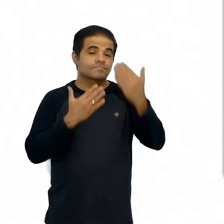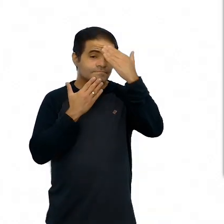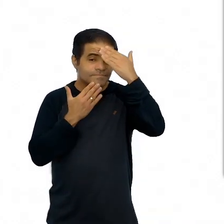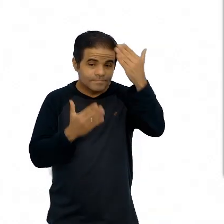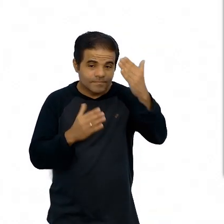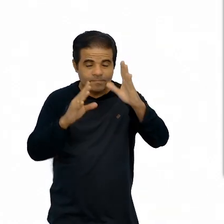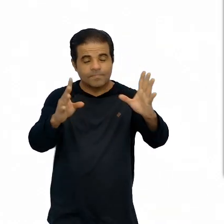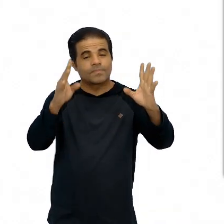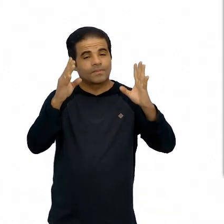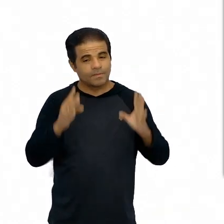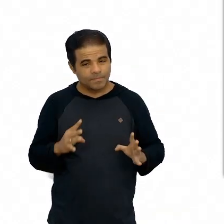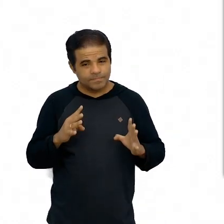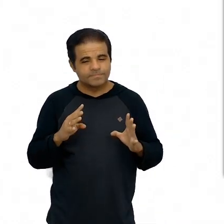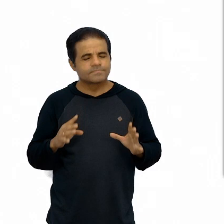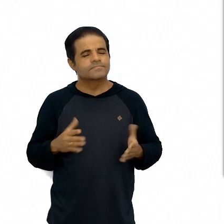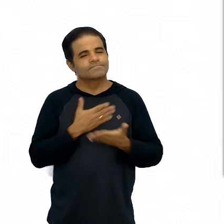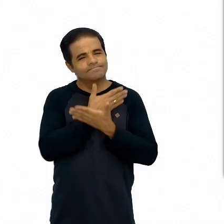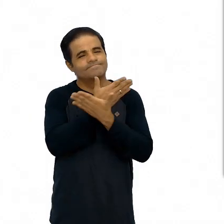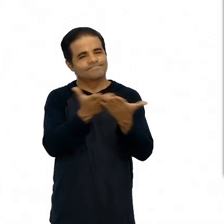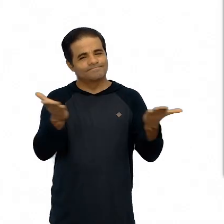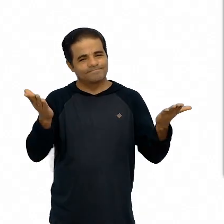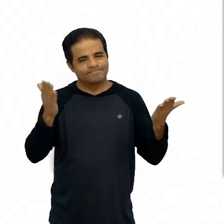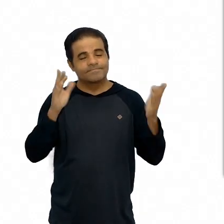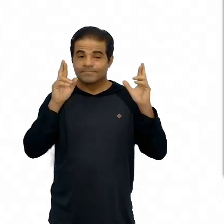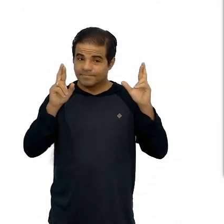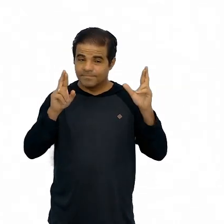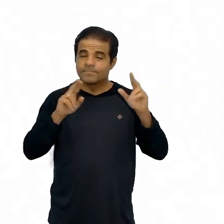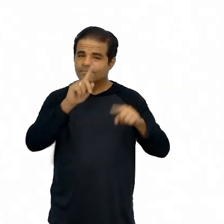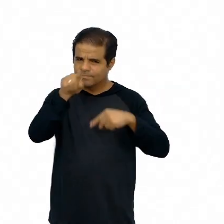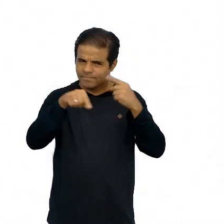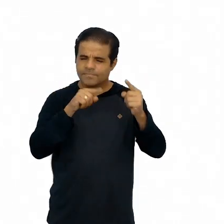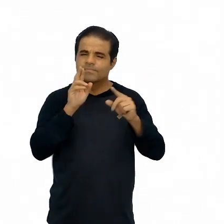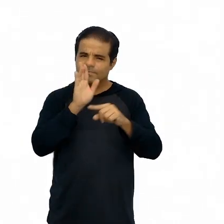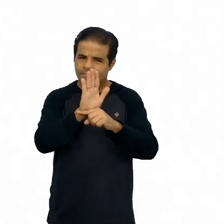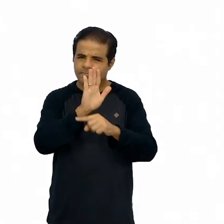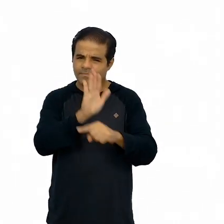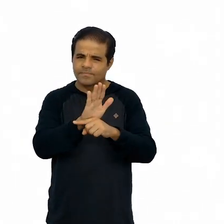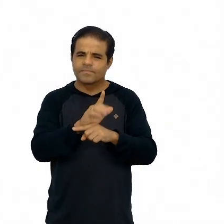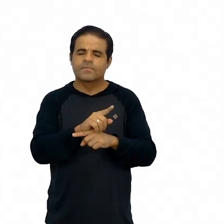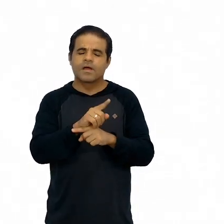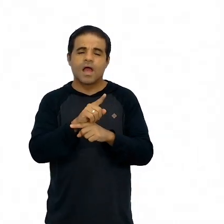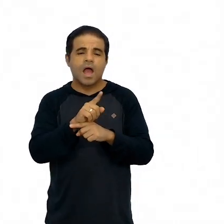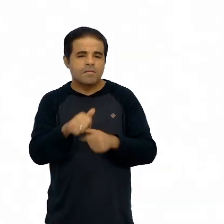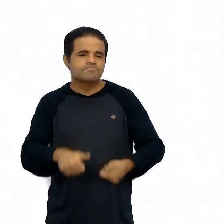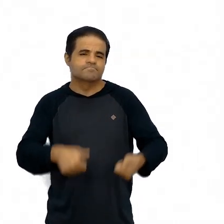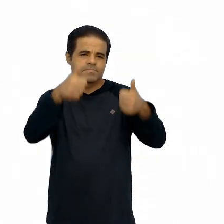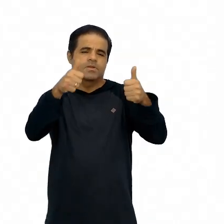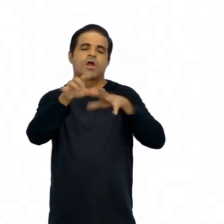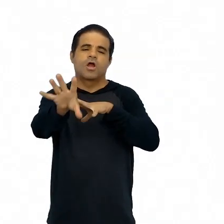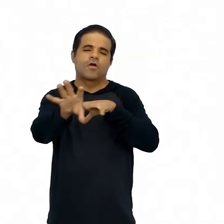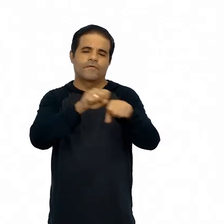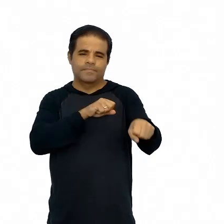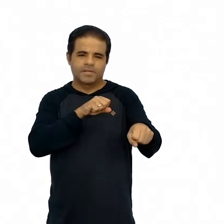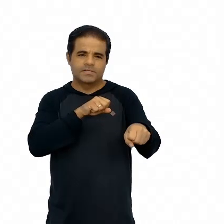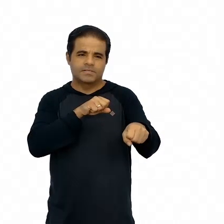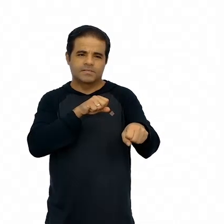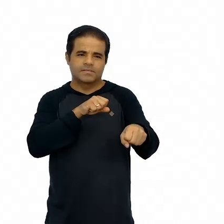Agradecemos a atenção de todos vocês. Esperamos ter contribuído para a